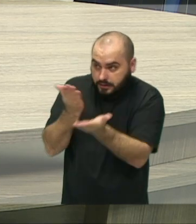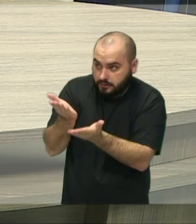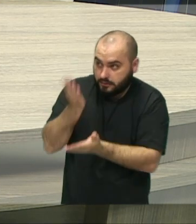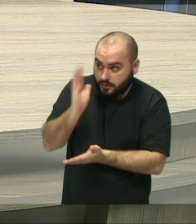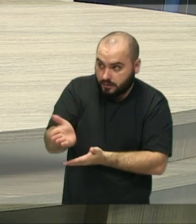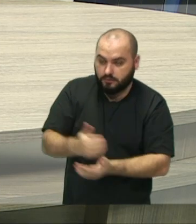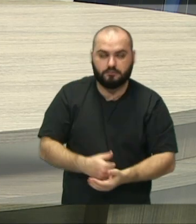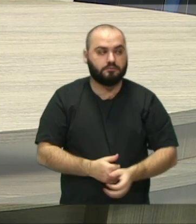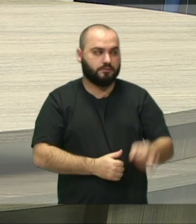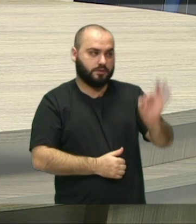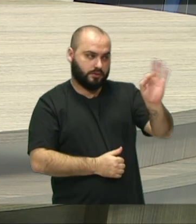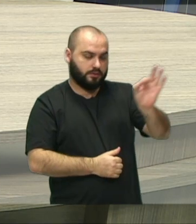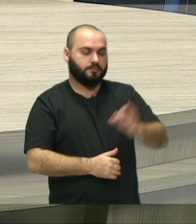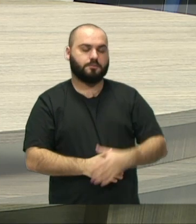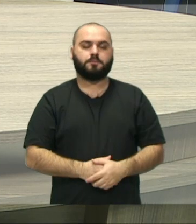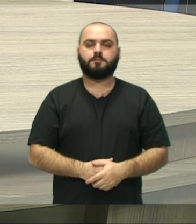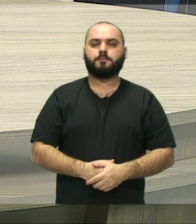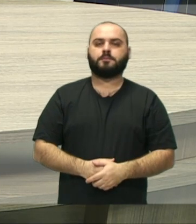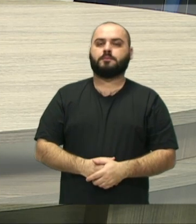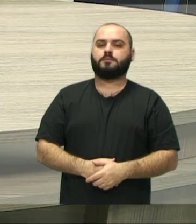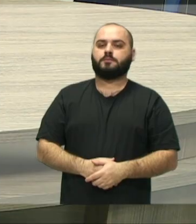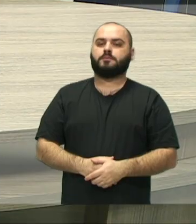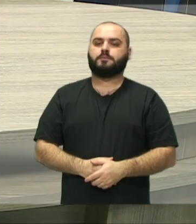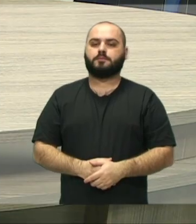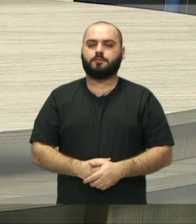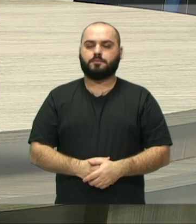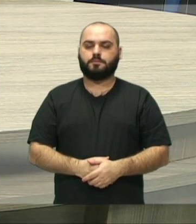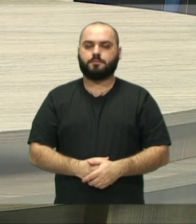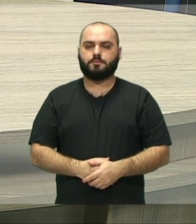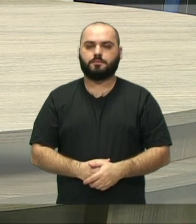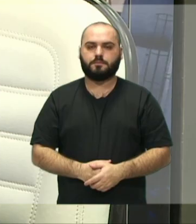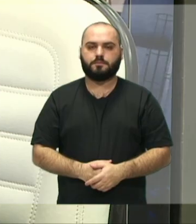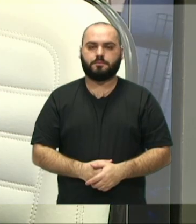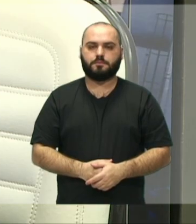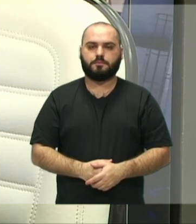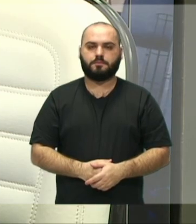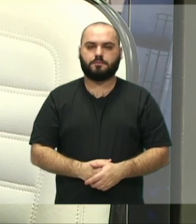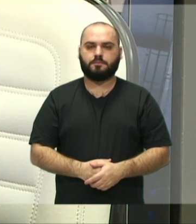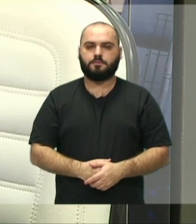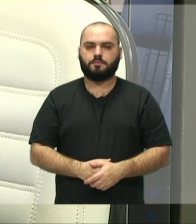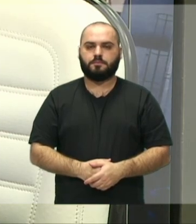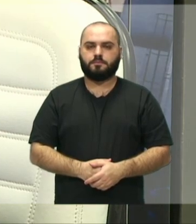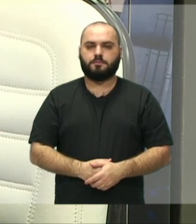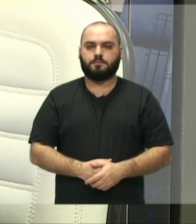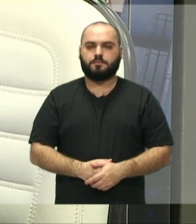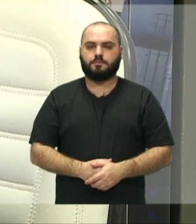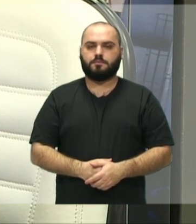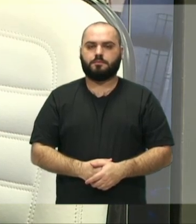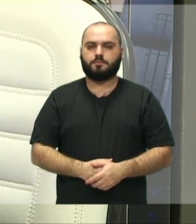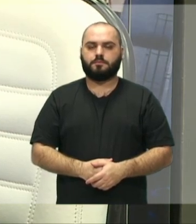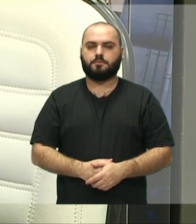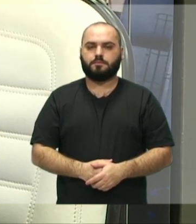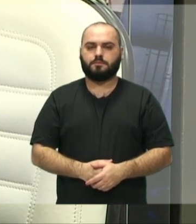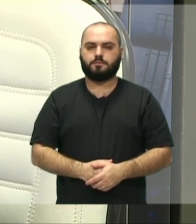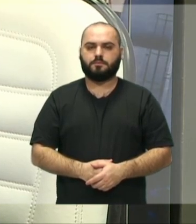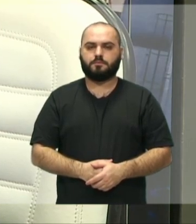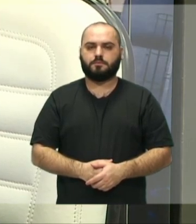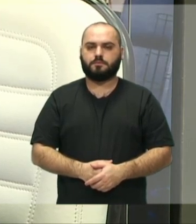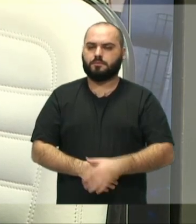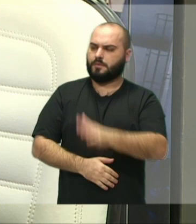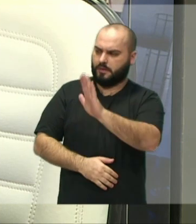pronta. E em termos de hoje você falou que hoje